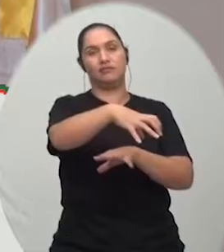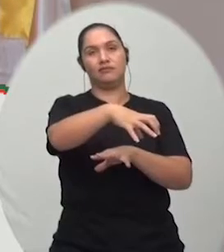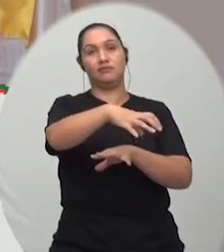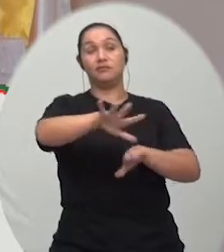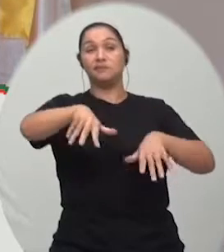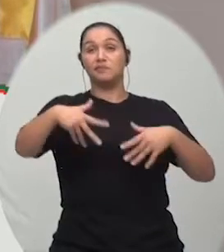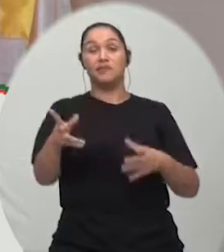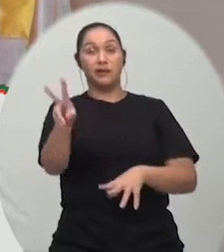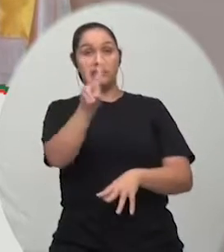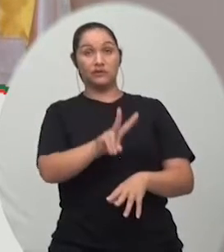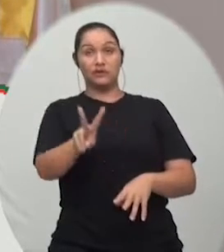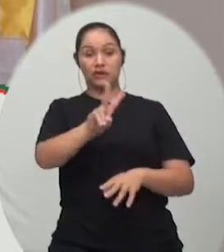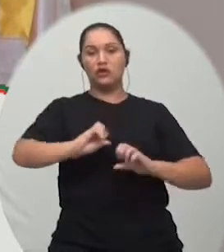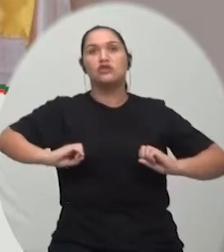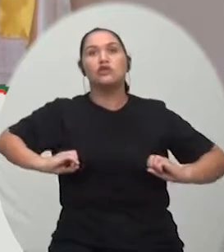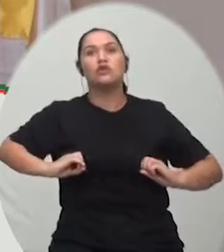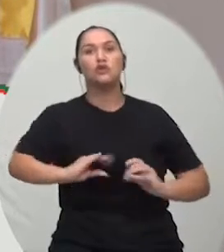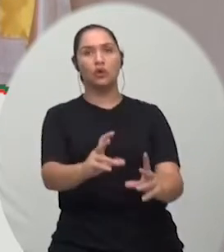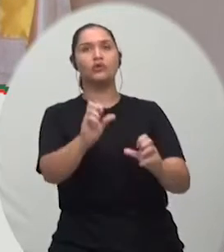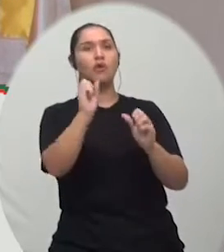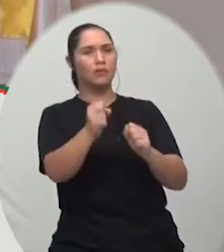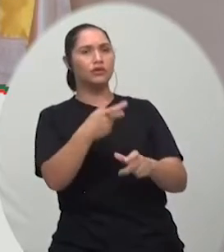todos os vereadores... Pois não, vereador?